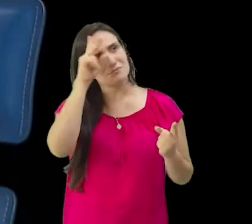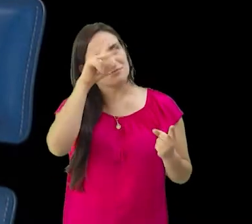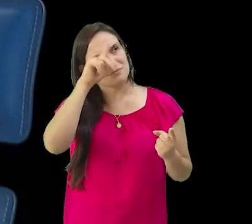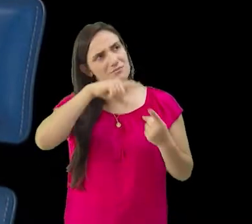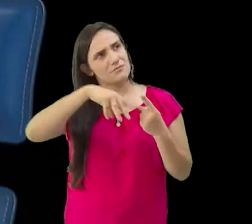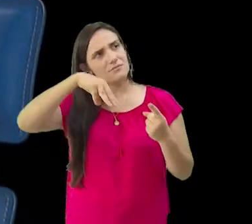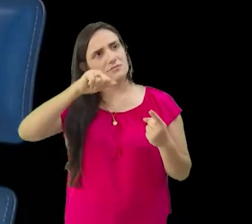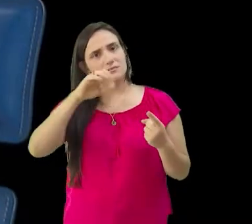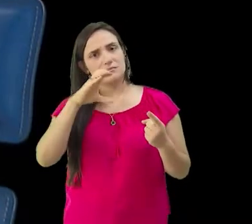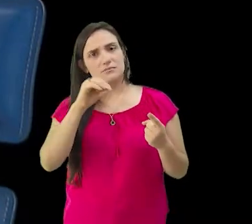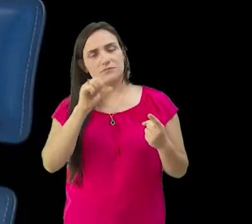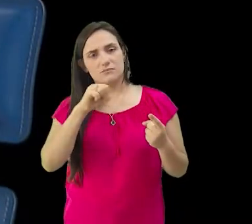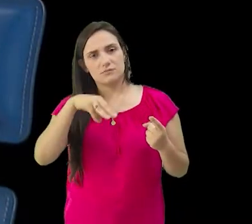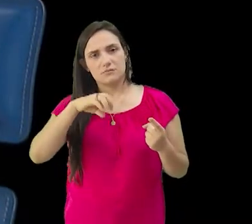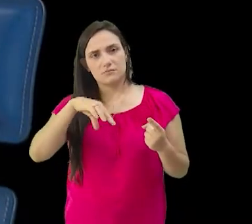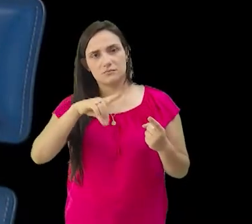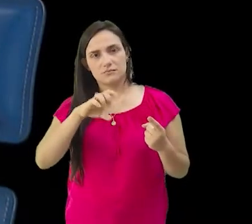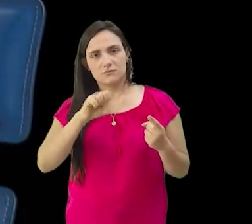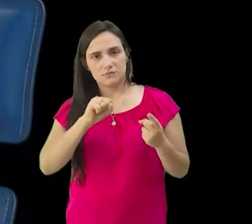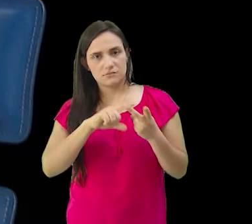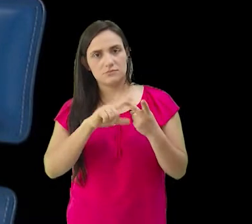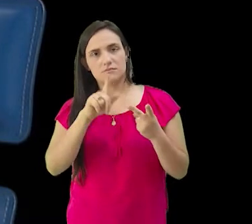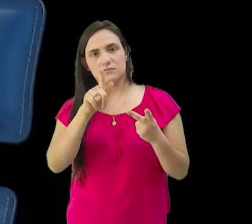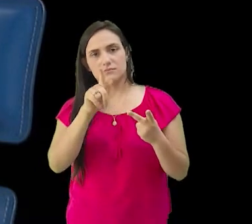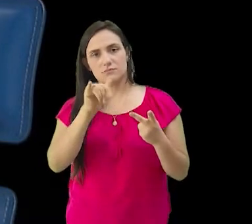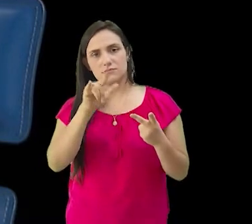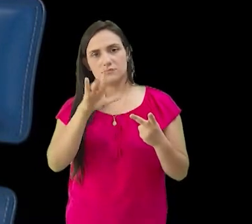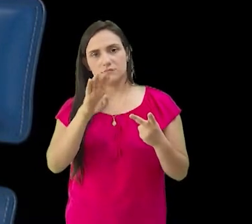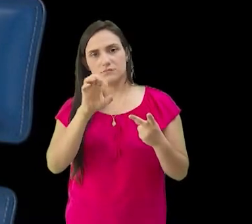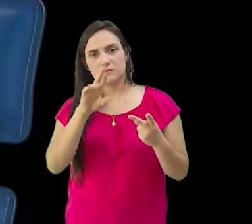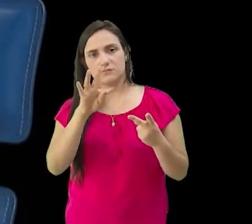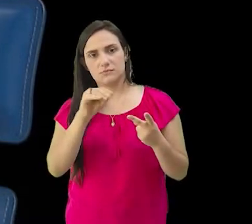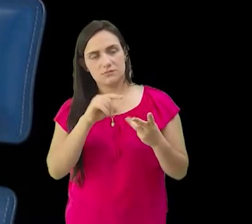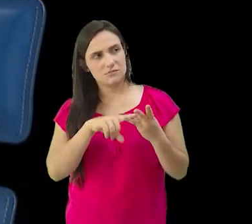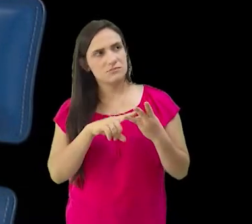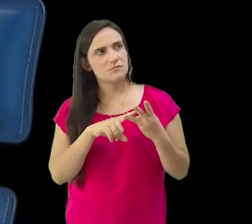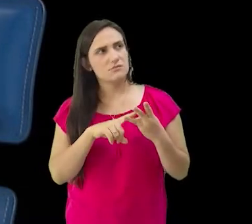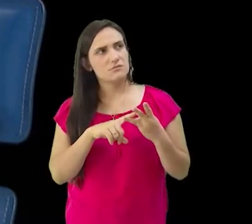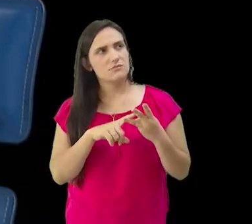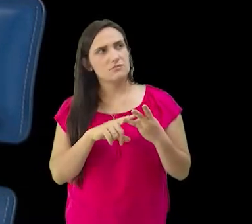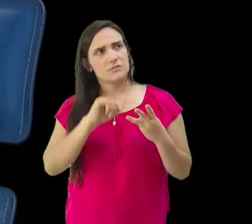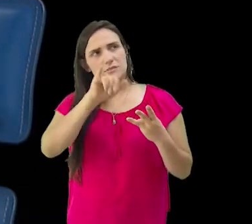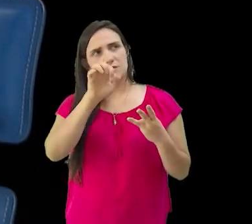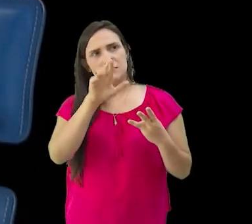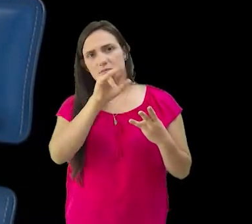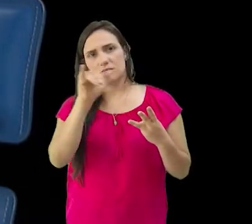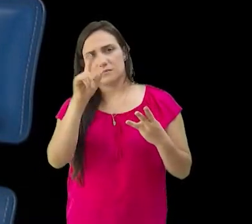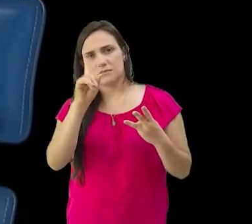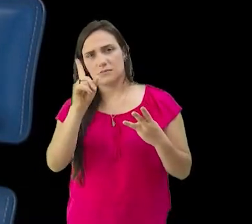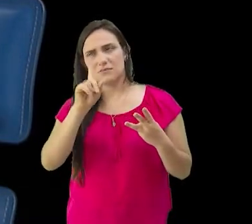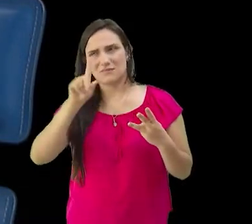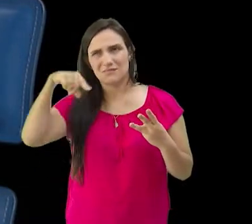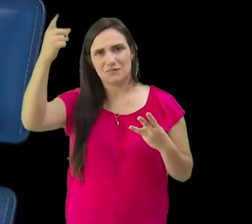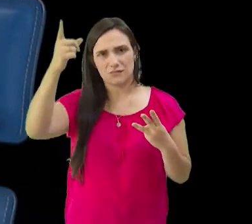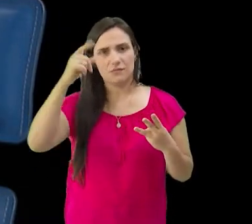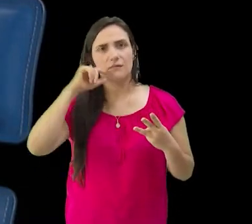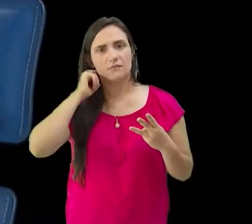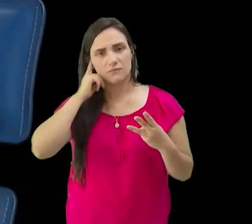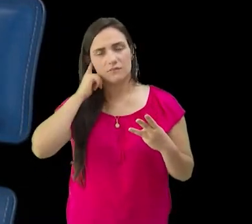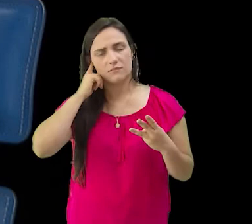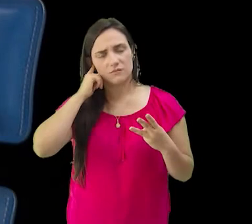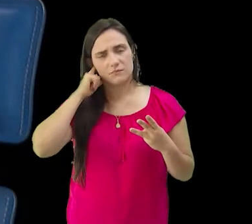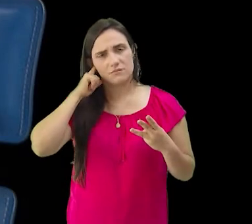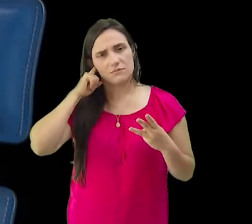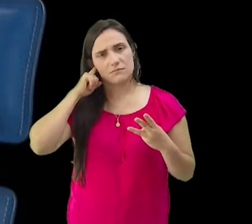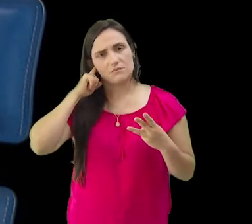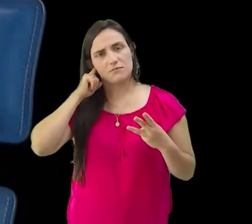só Pedro Hortali, Marcos Mendes, Gilberto Verardo. O Gerry fazia parte? Não, o Gerry não. O